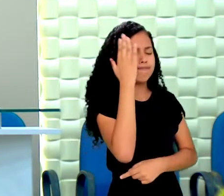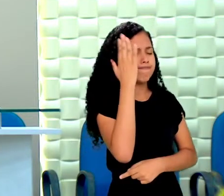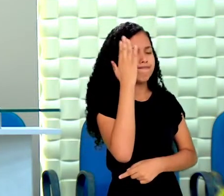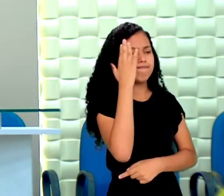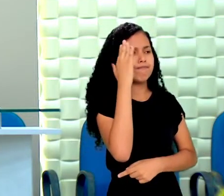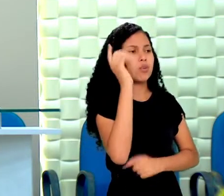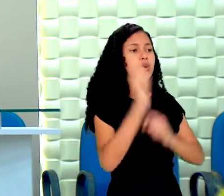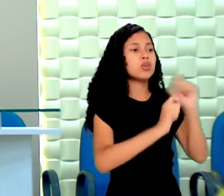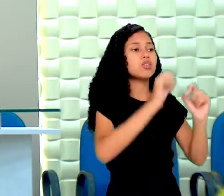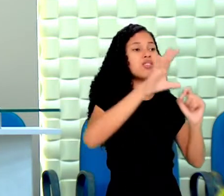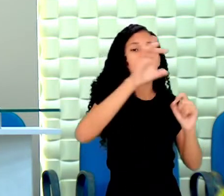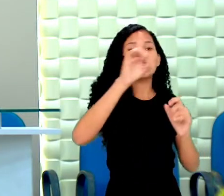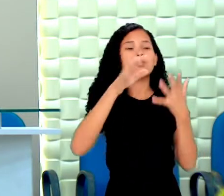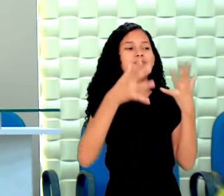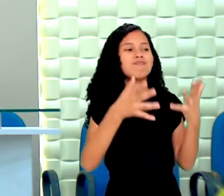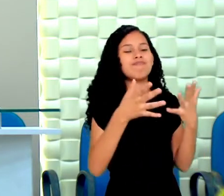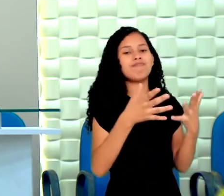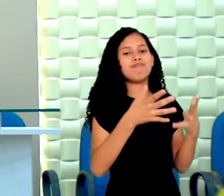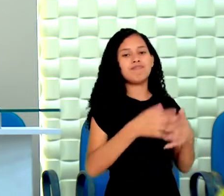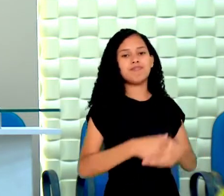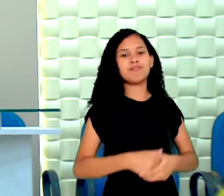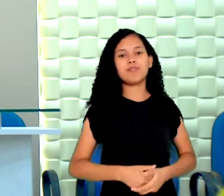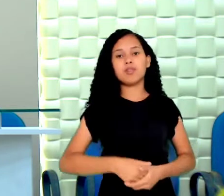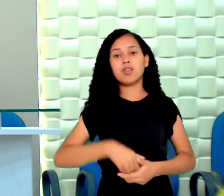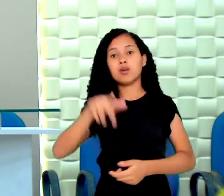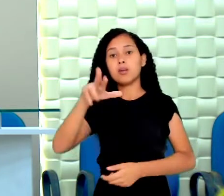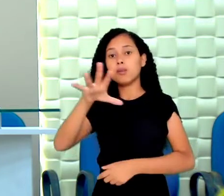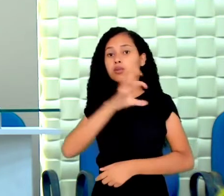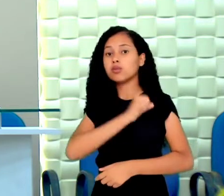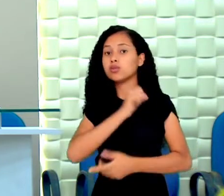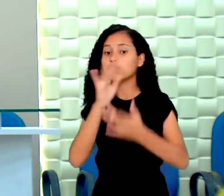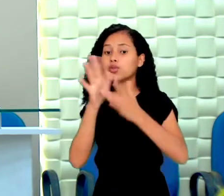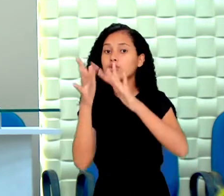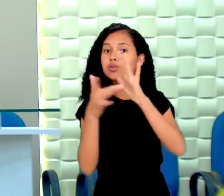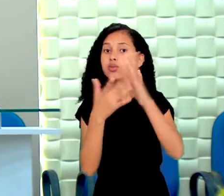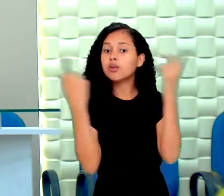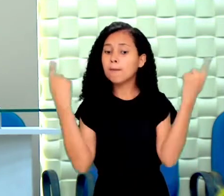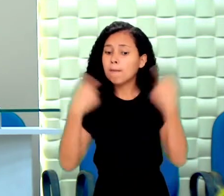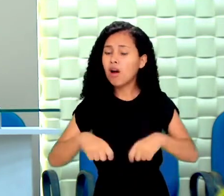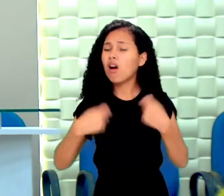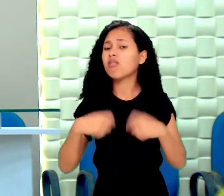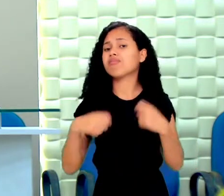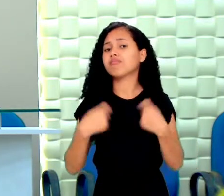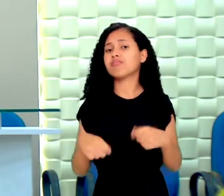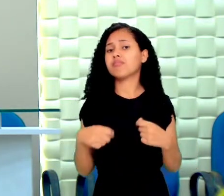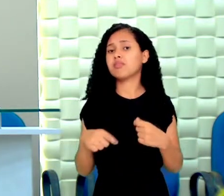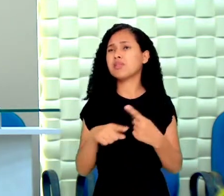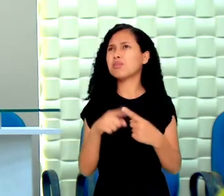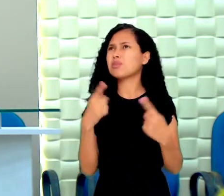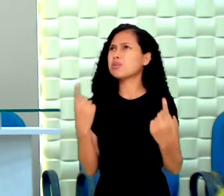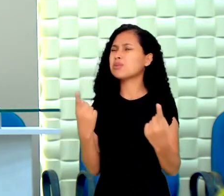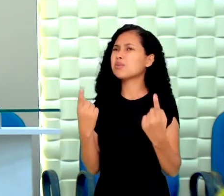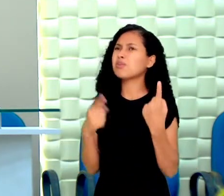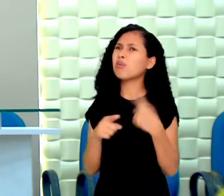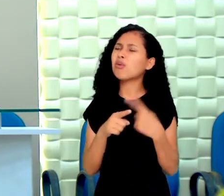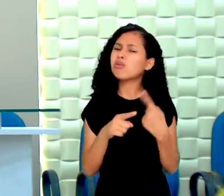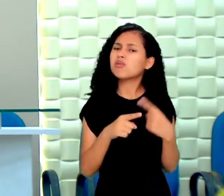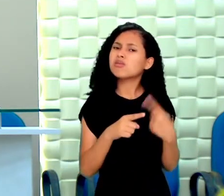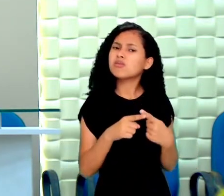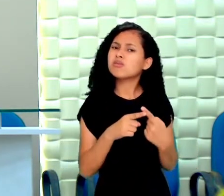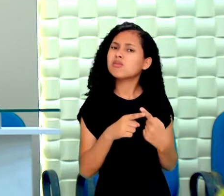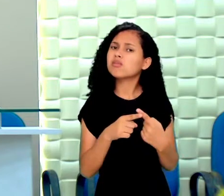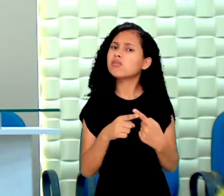de Deus. Amados, para Jesus era necessário. Mas por que era